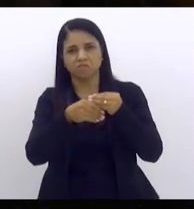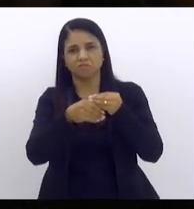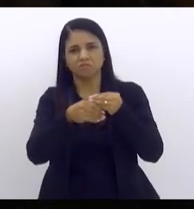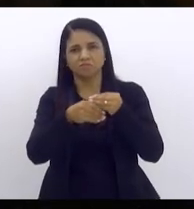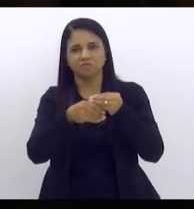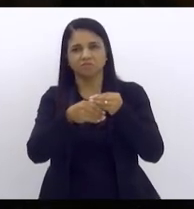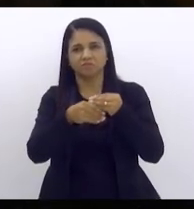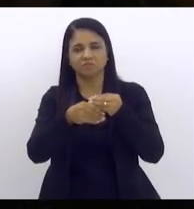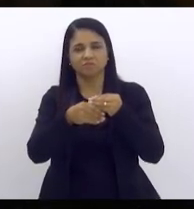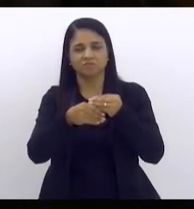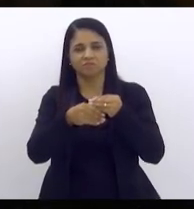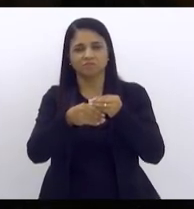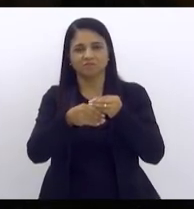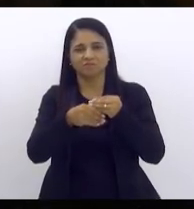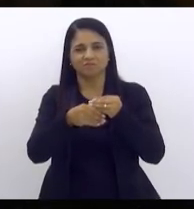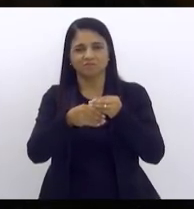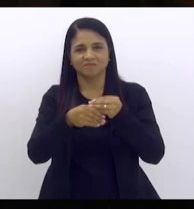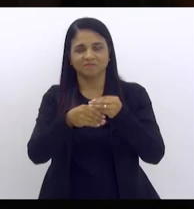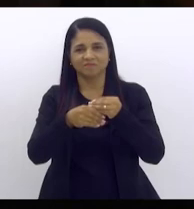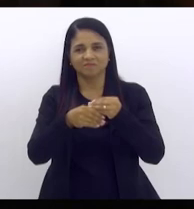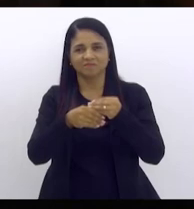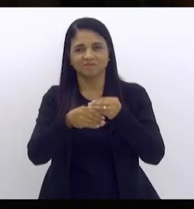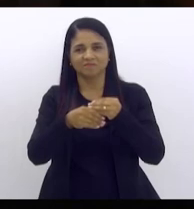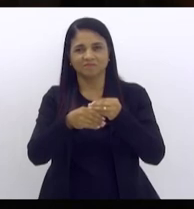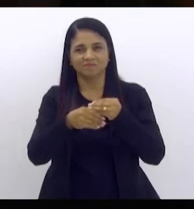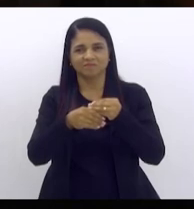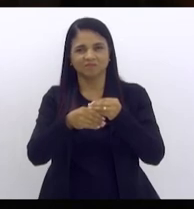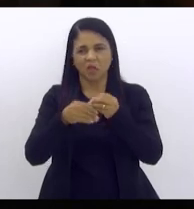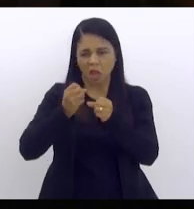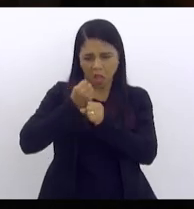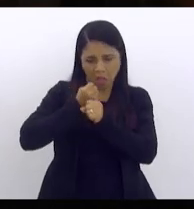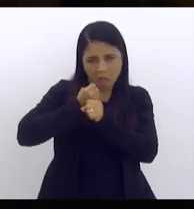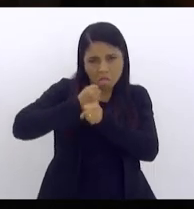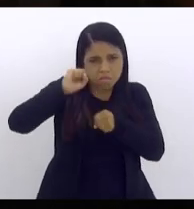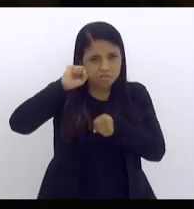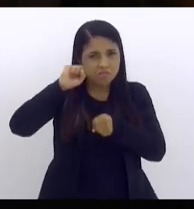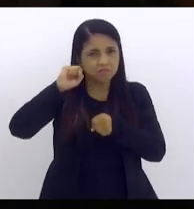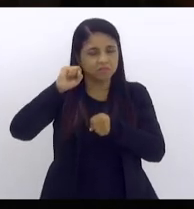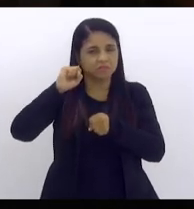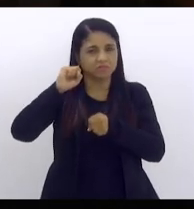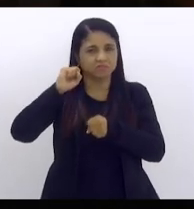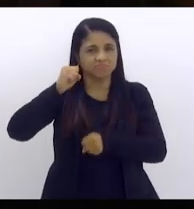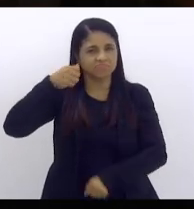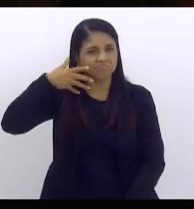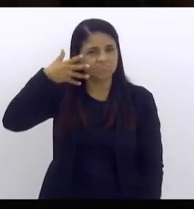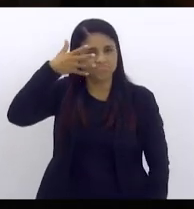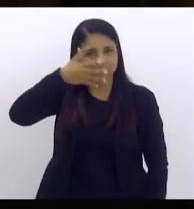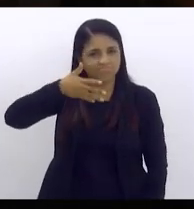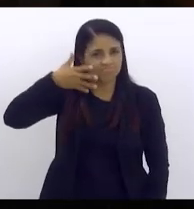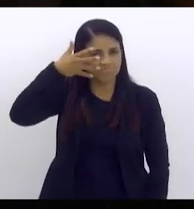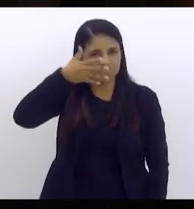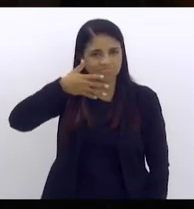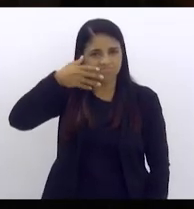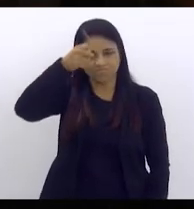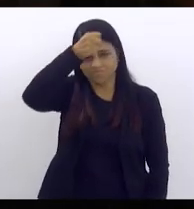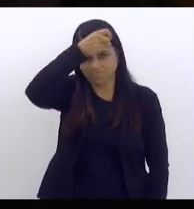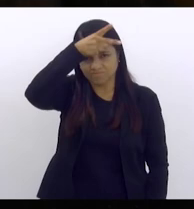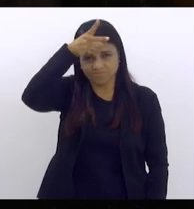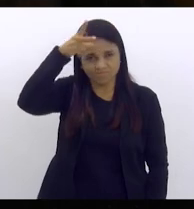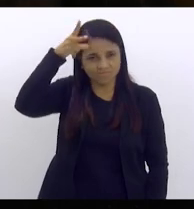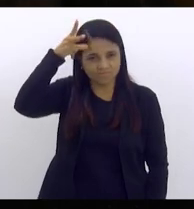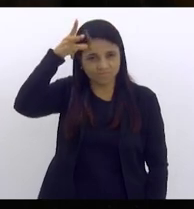todos aqueles que repudiaram a fala do prefeito de Barra do